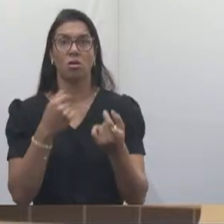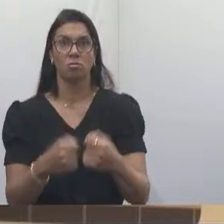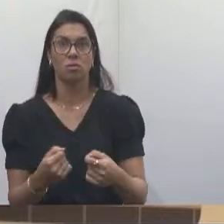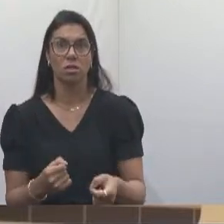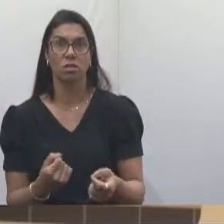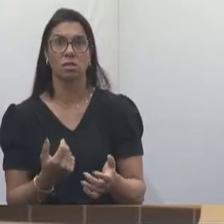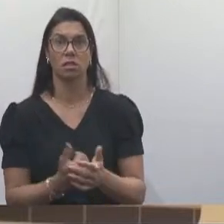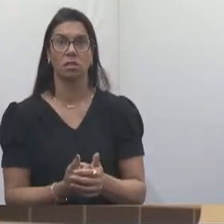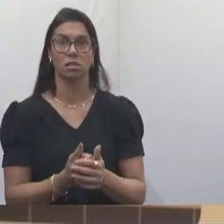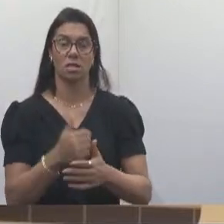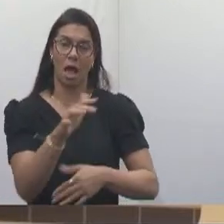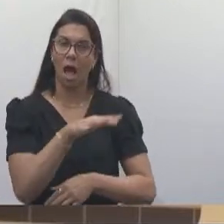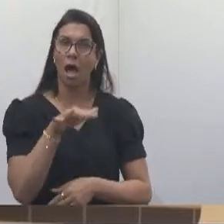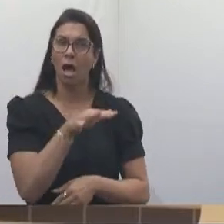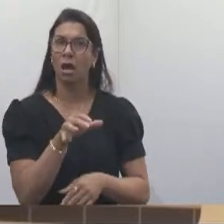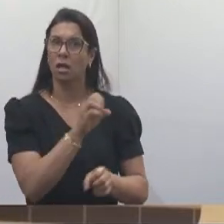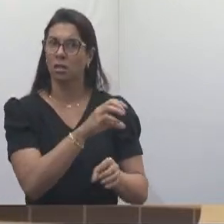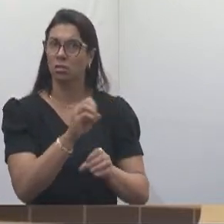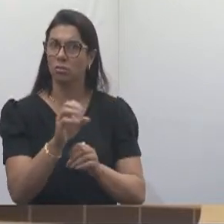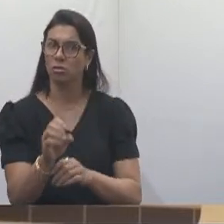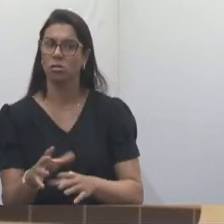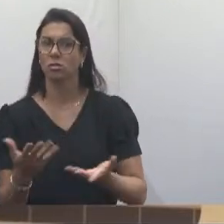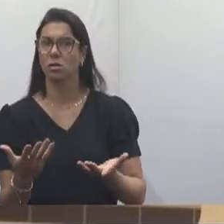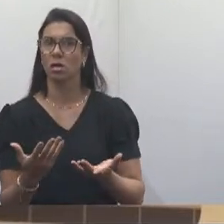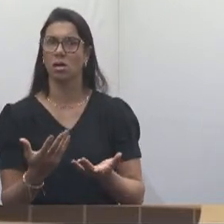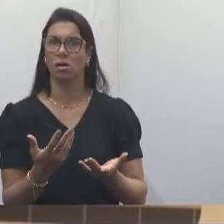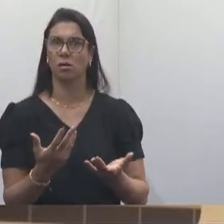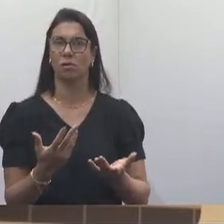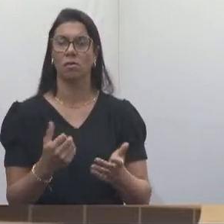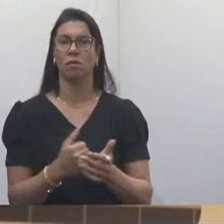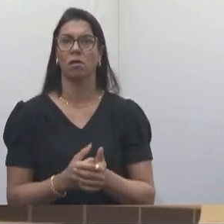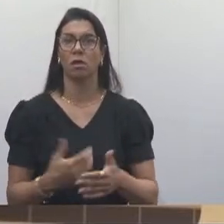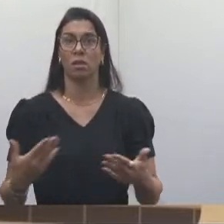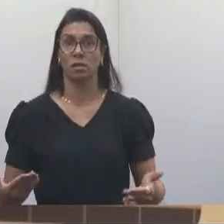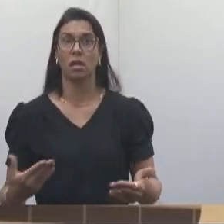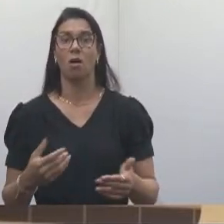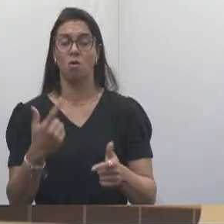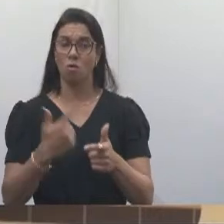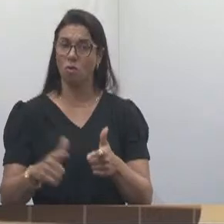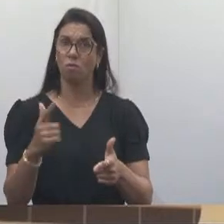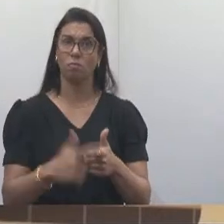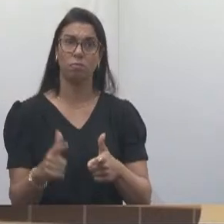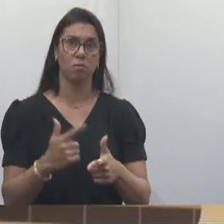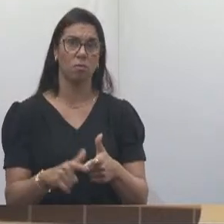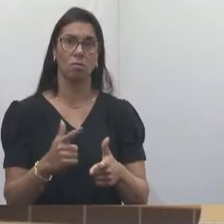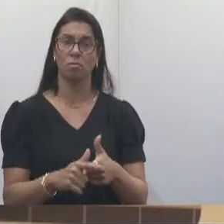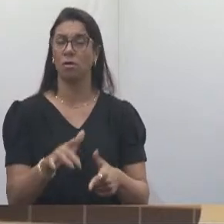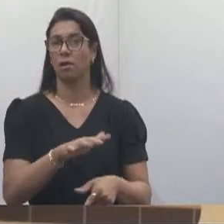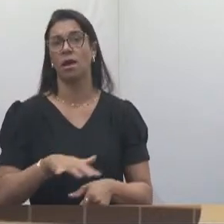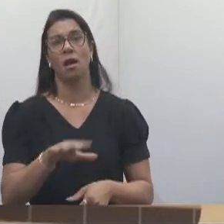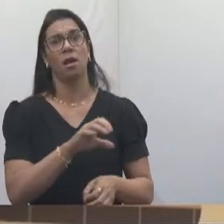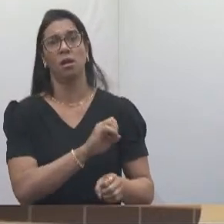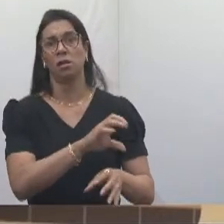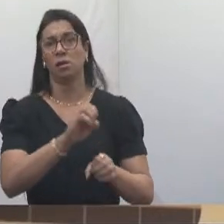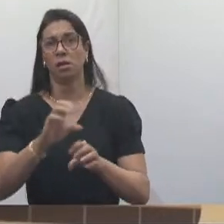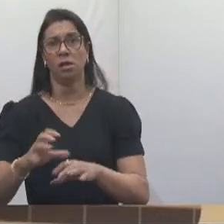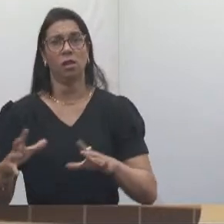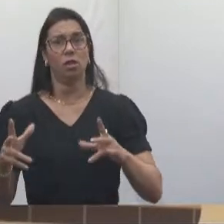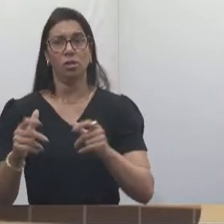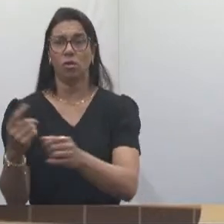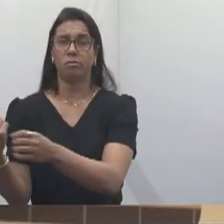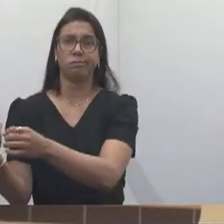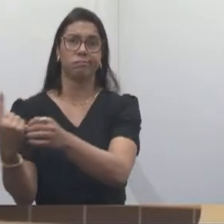professores? E a manutenção do ensino? O município está suportando. Este é o grande problema da educação de todos os